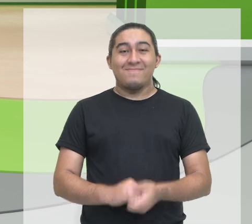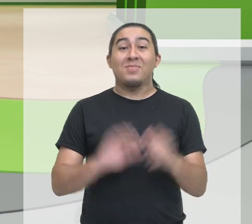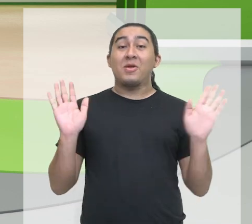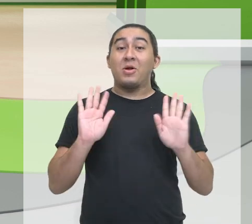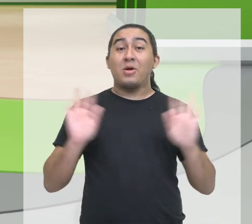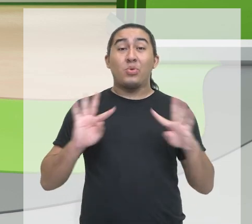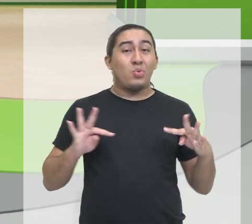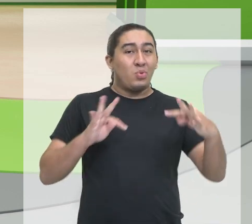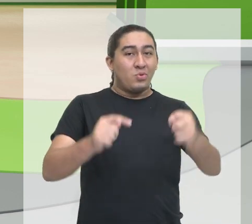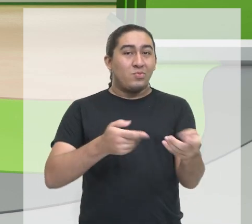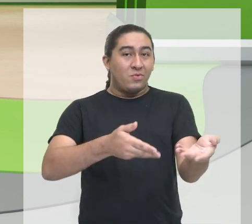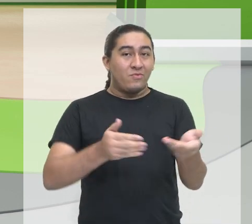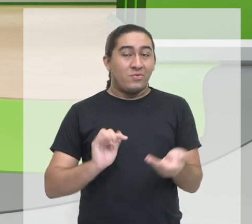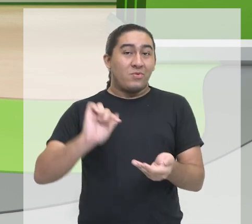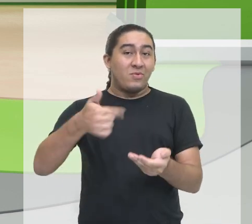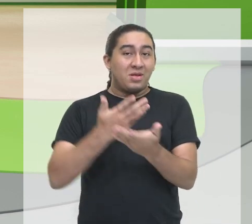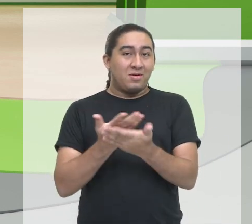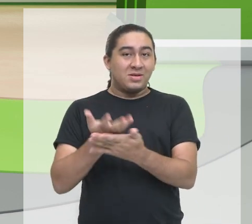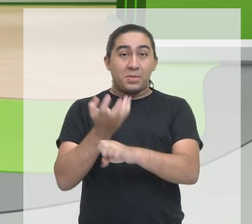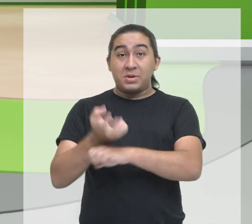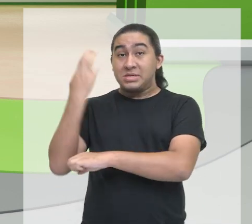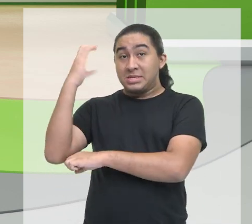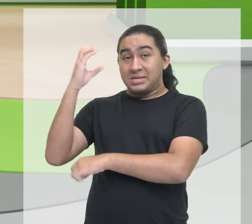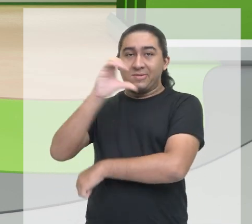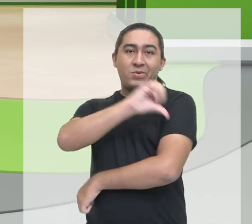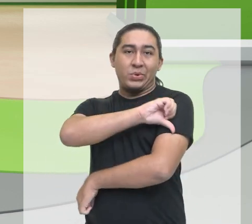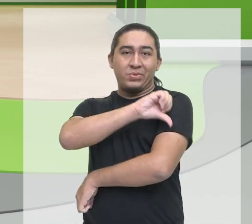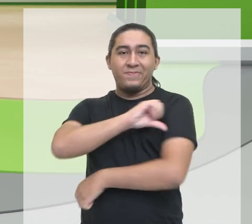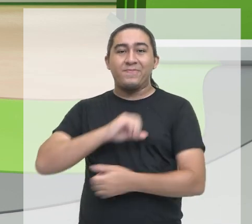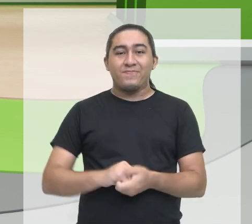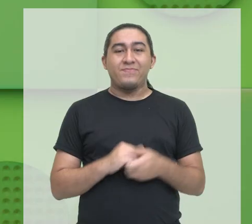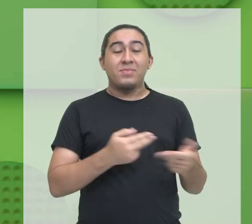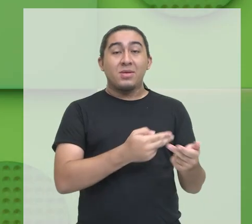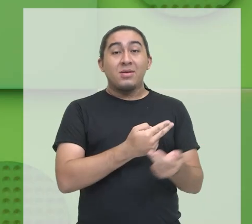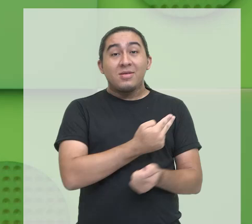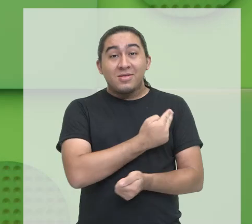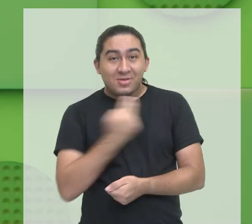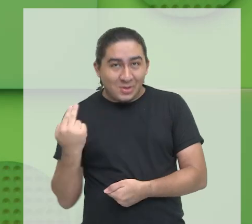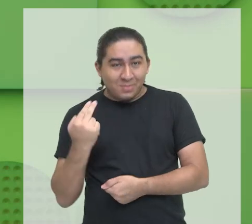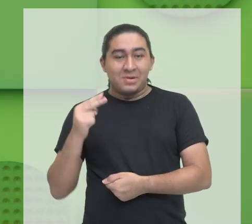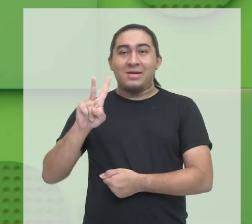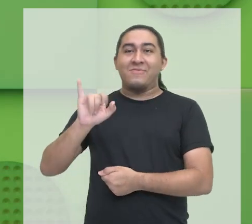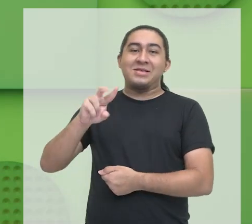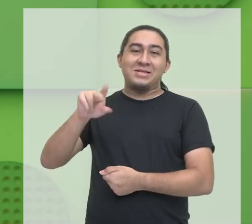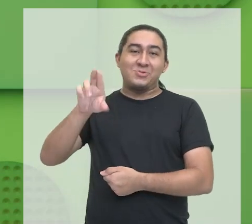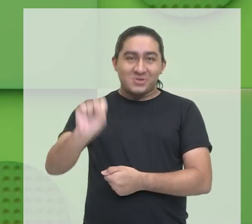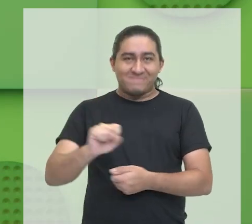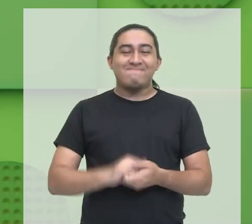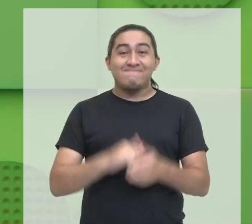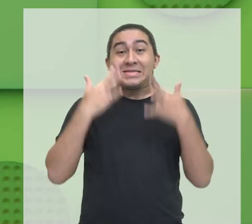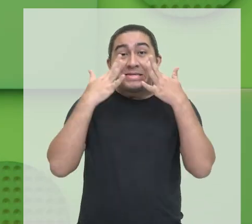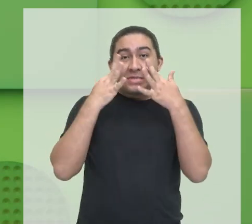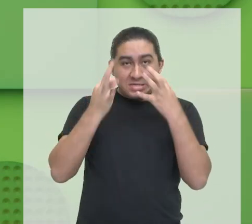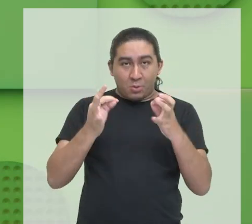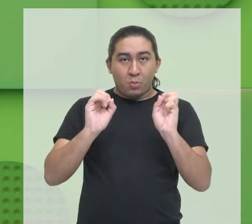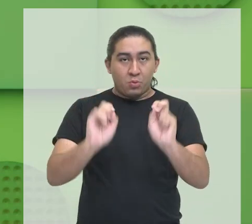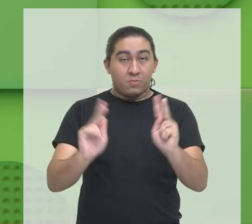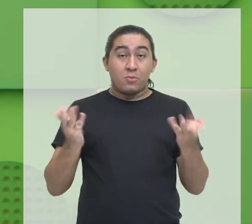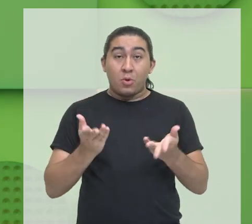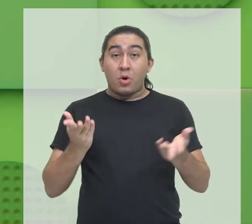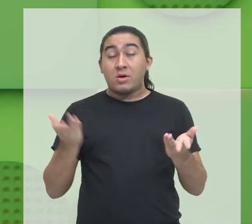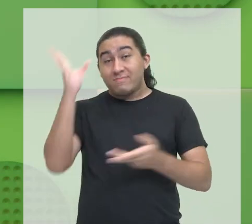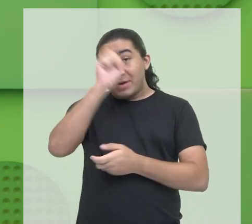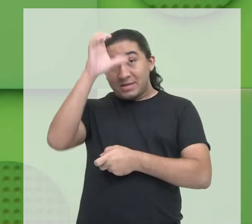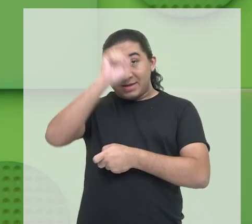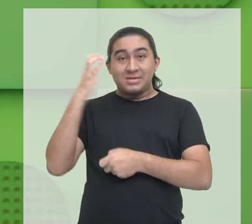Olá, seja muito bem-vindo a mais uma aula de ciências do nono ano. Eu sou o professor Vinícius Oliveira e atenção total aqui